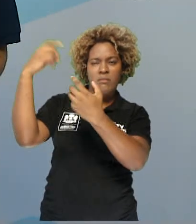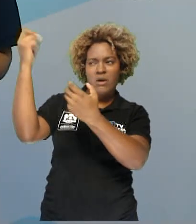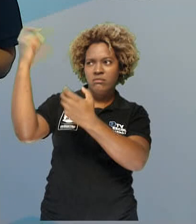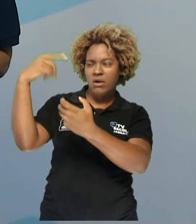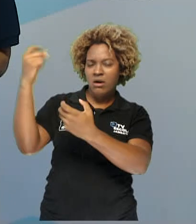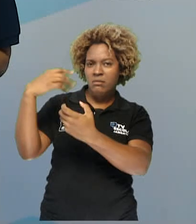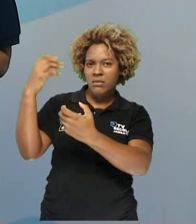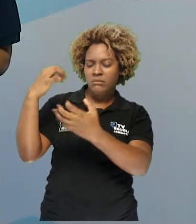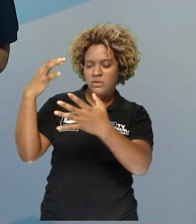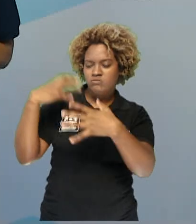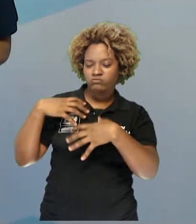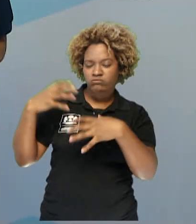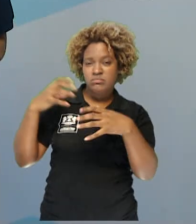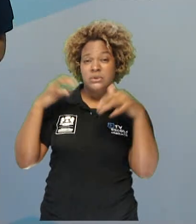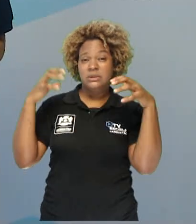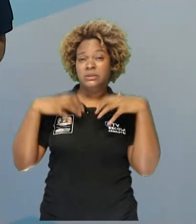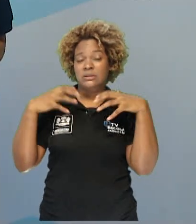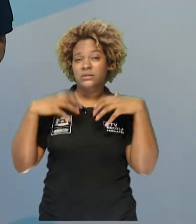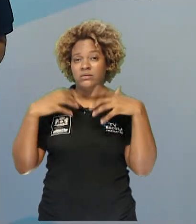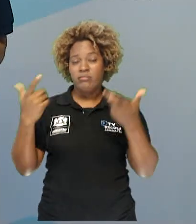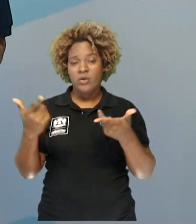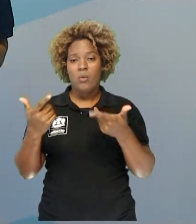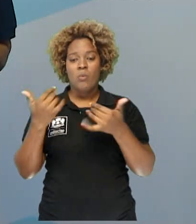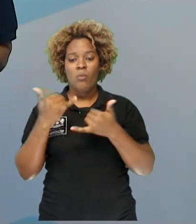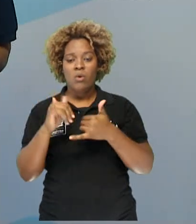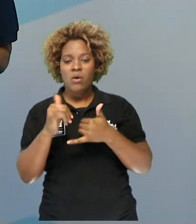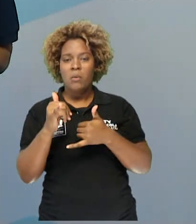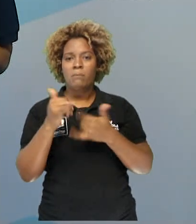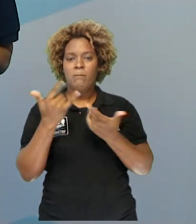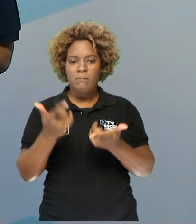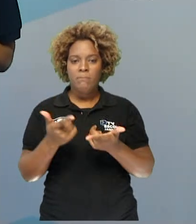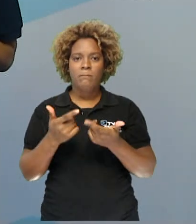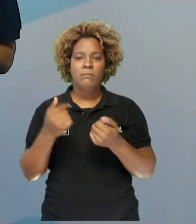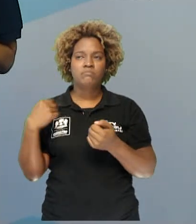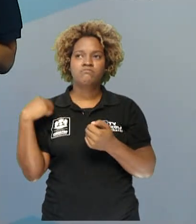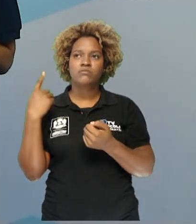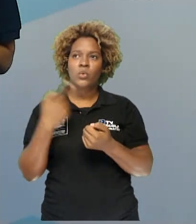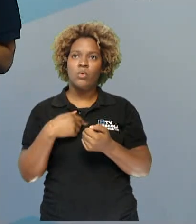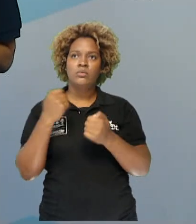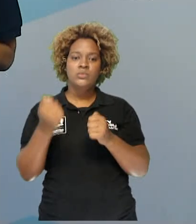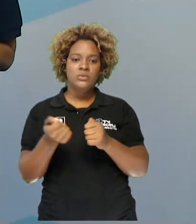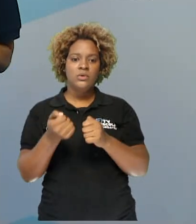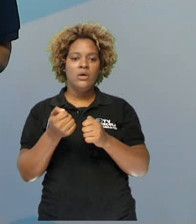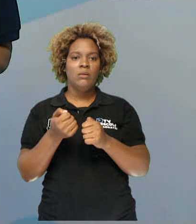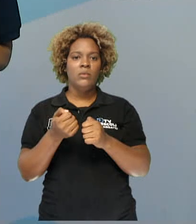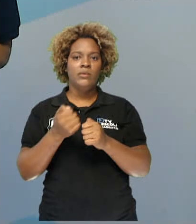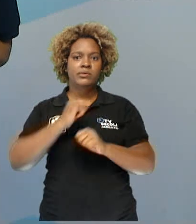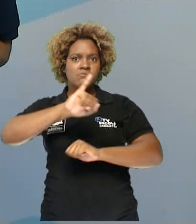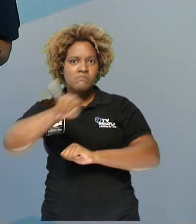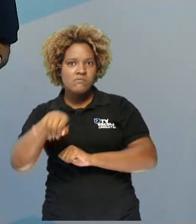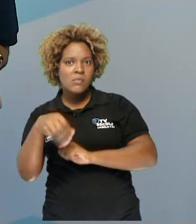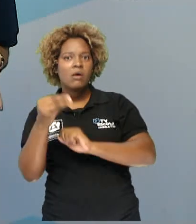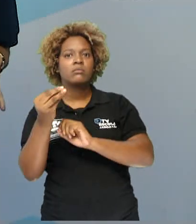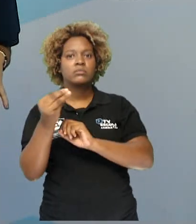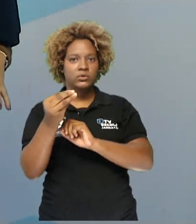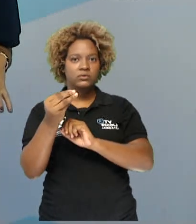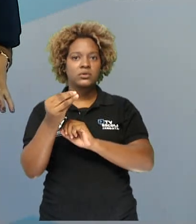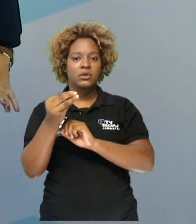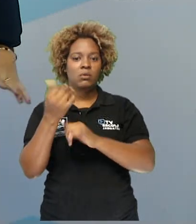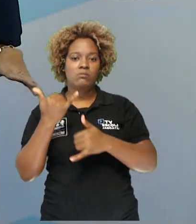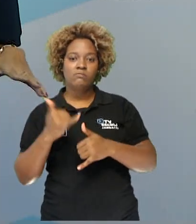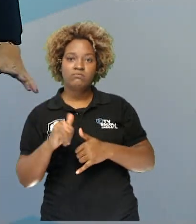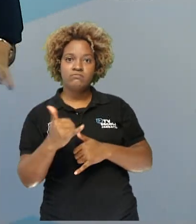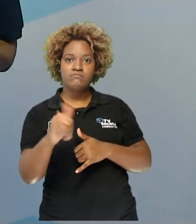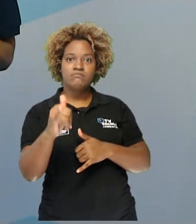Essa fonte de energia pode ser reaproveitada de forma fotovoltaica ou térmica, gerando energia elétrica e